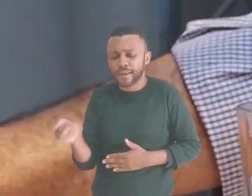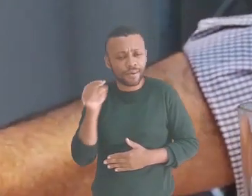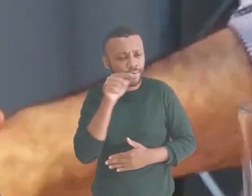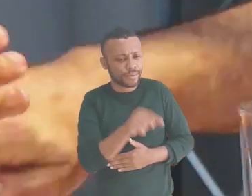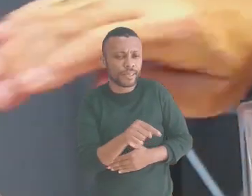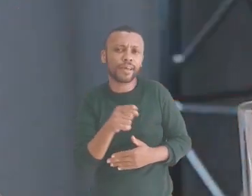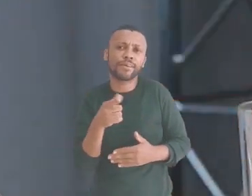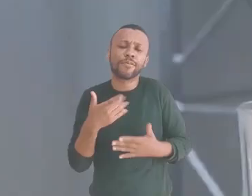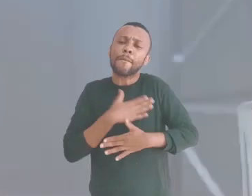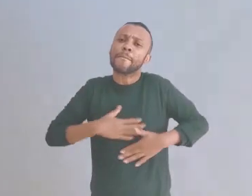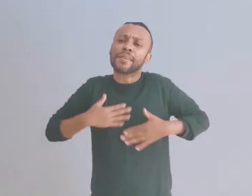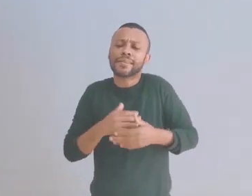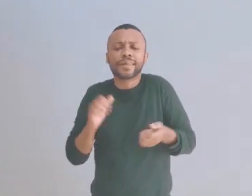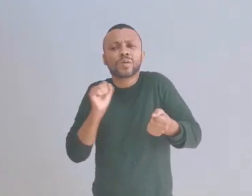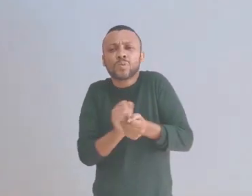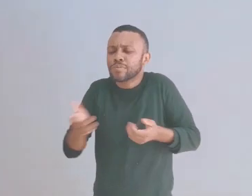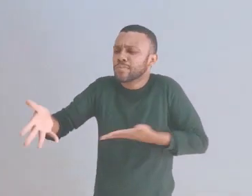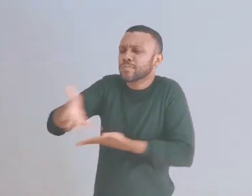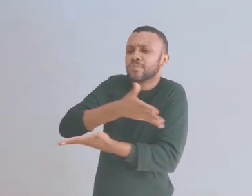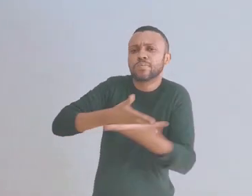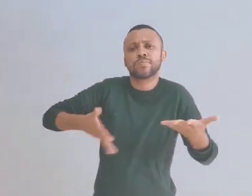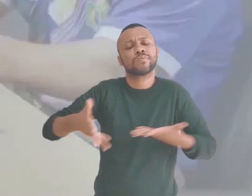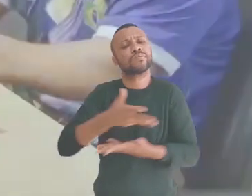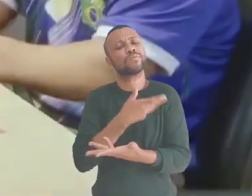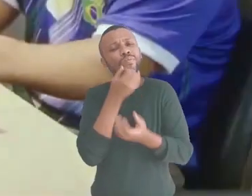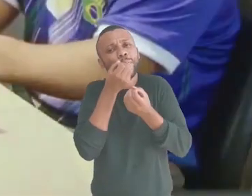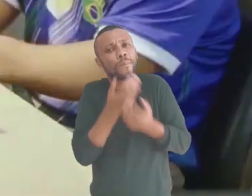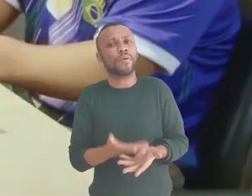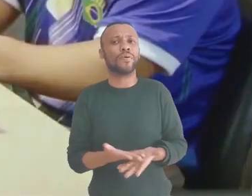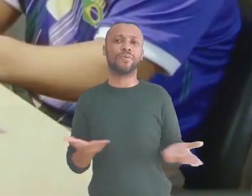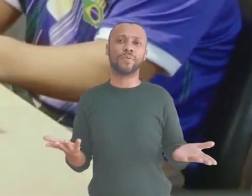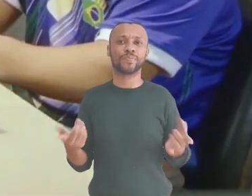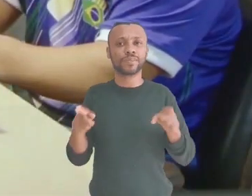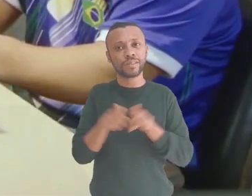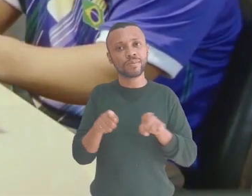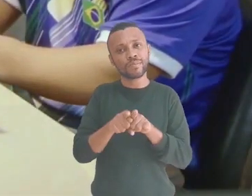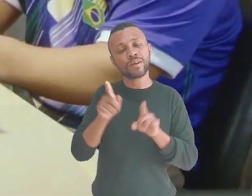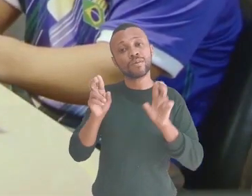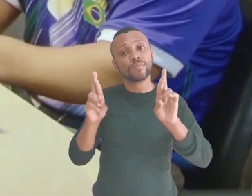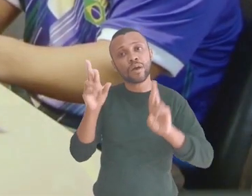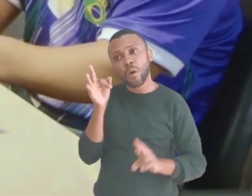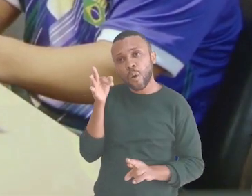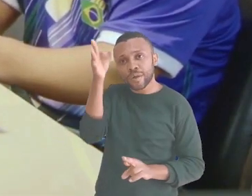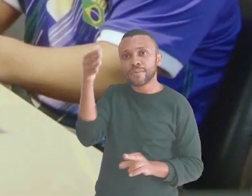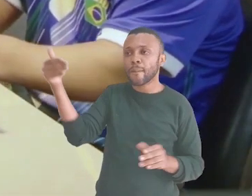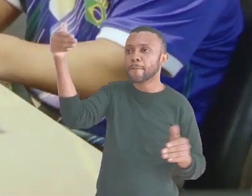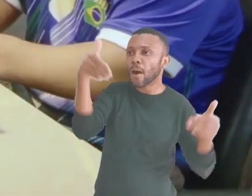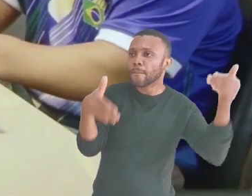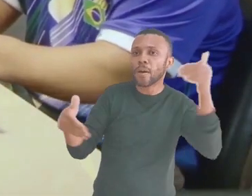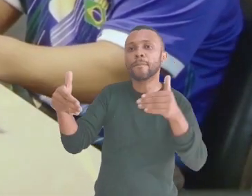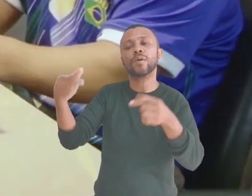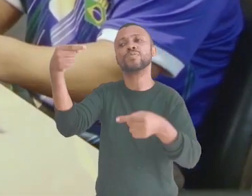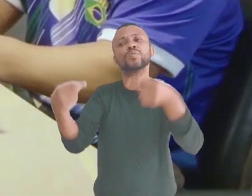estar contigo, um prazer muito grande estar com você também, e outras vezes vamos voltar aqui com outras pautas. Por